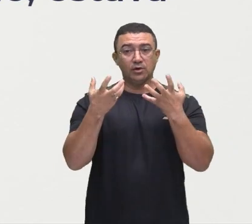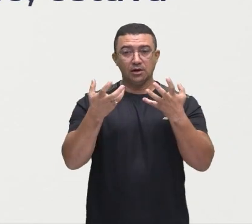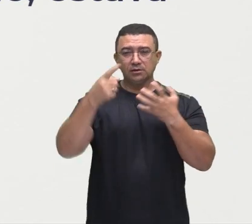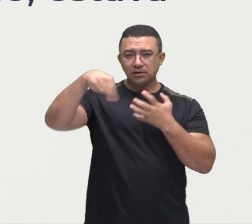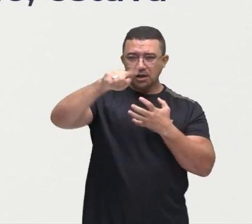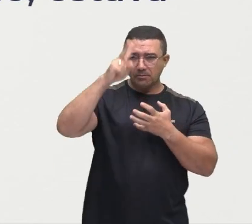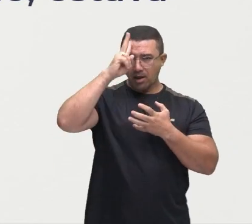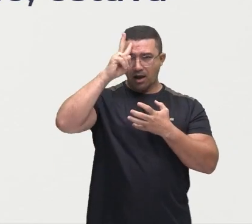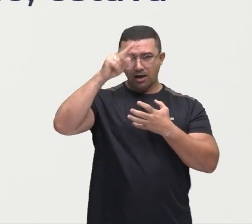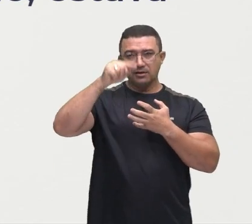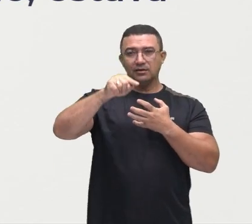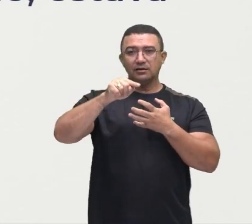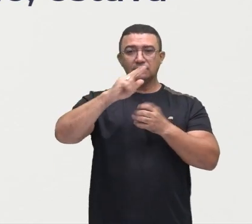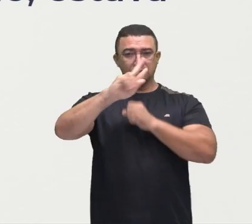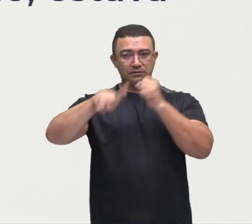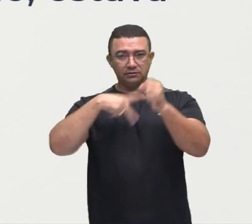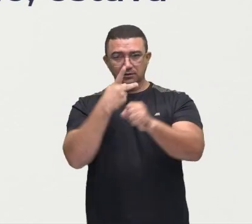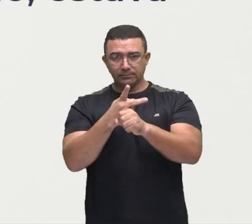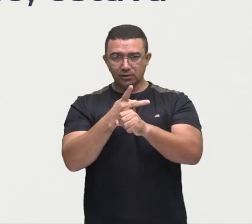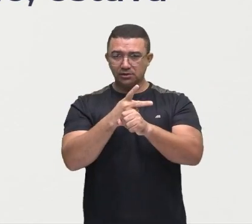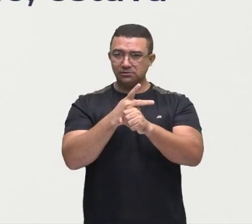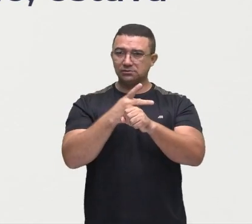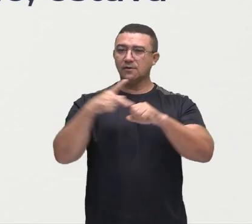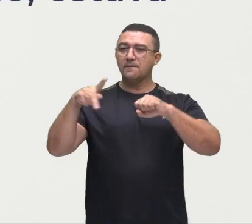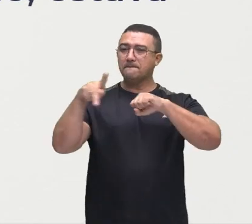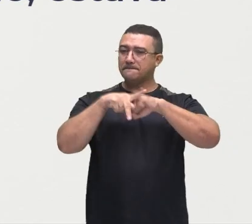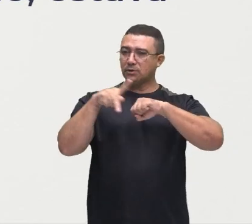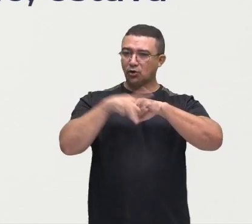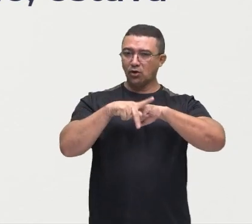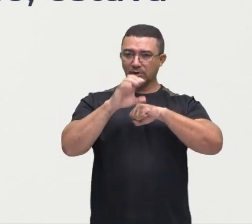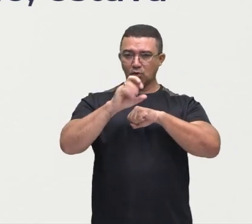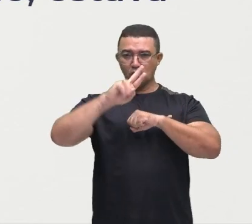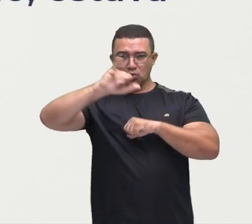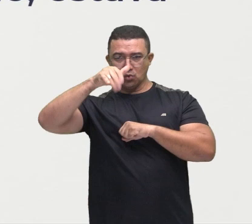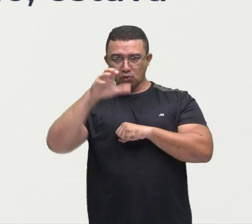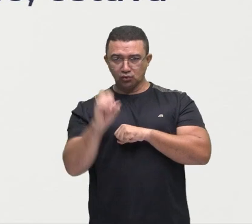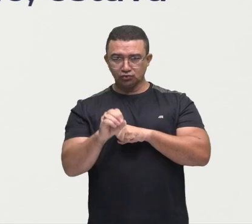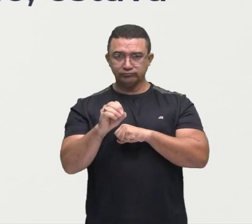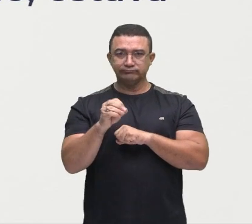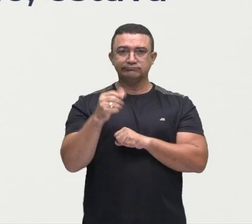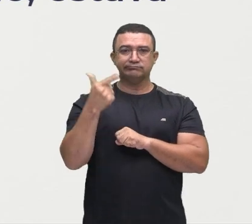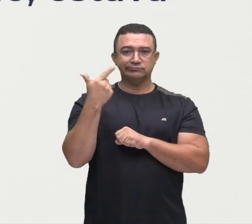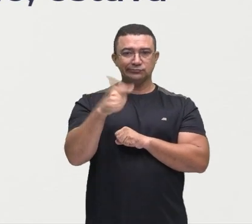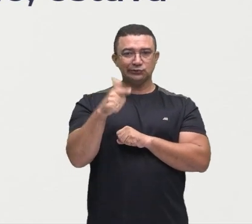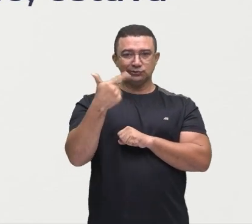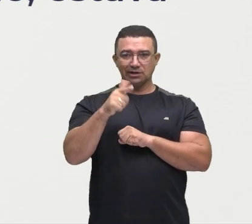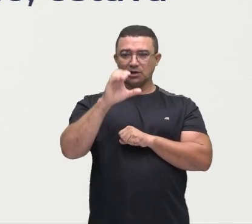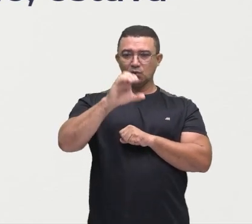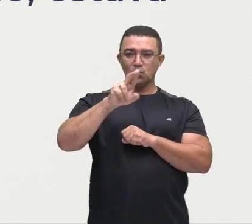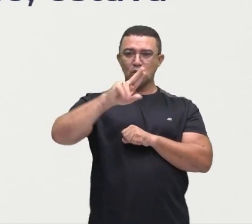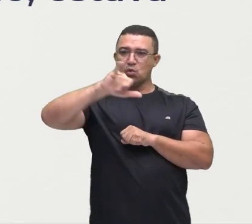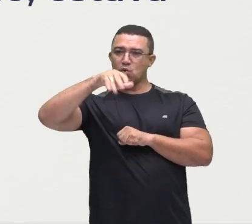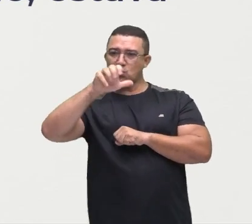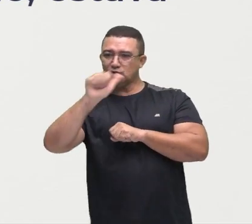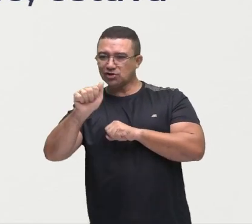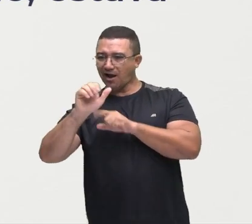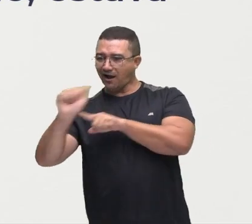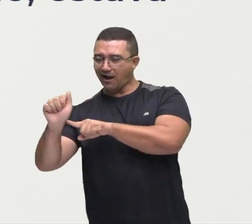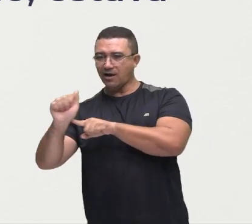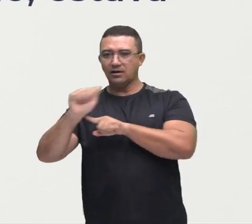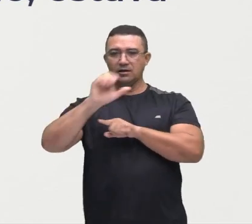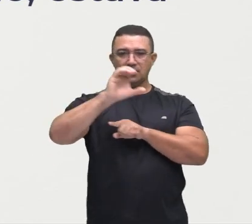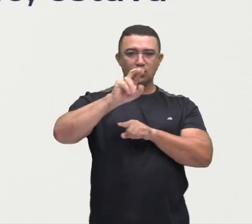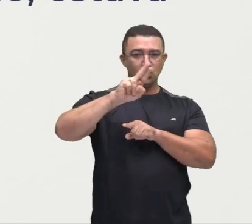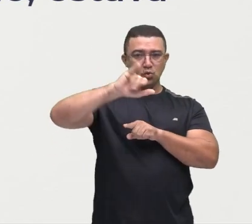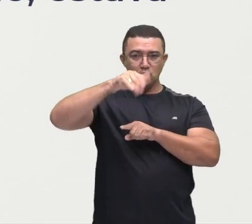que depois desse pronome relativo cuja, não tem cuja a não, tá? Nem cujo o, é cuja